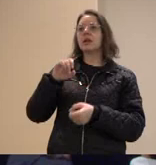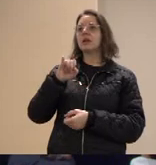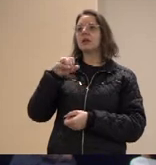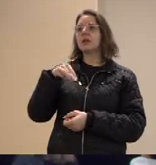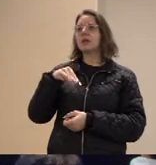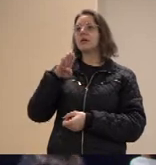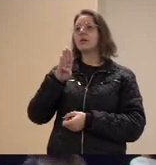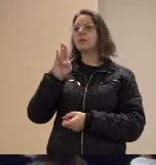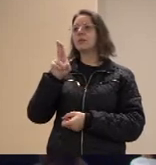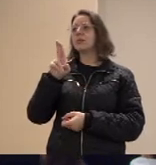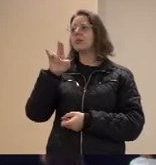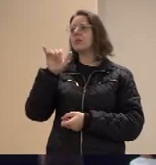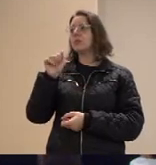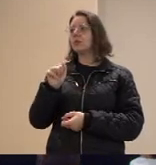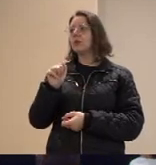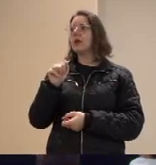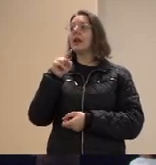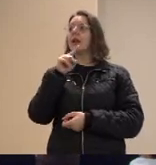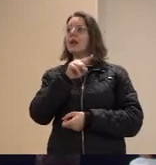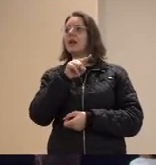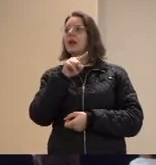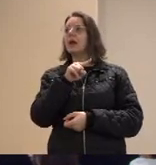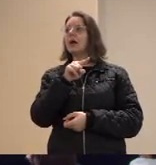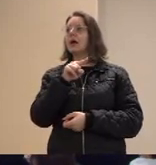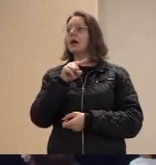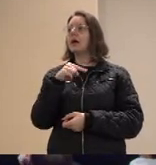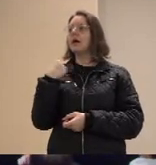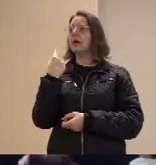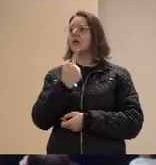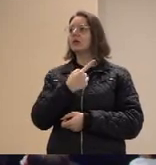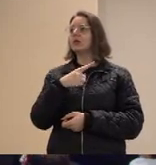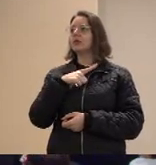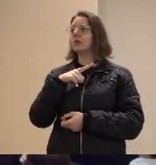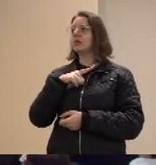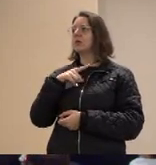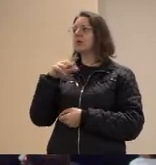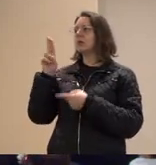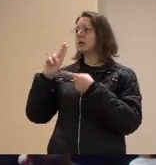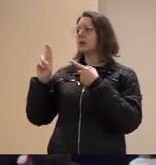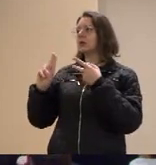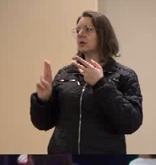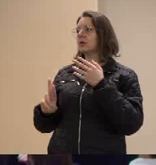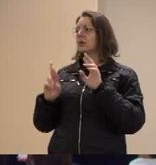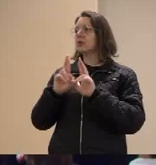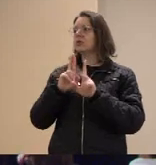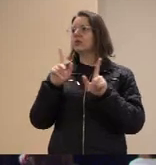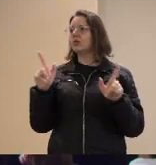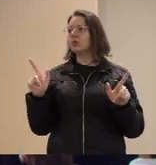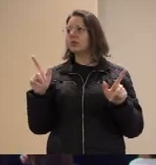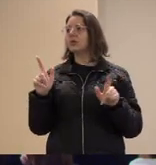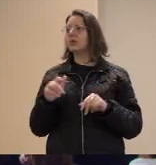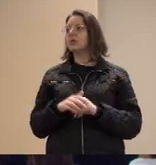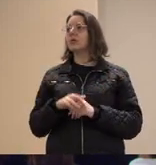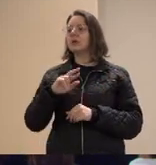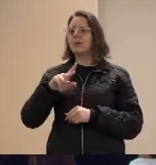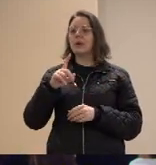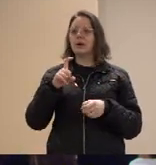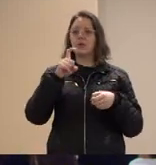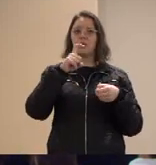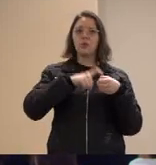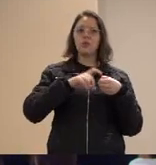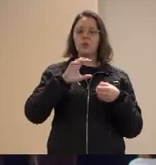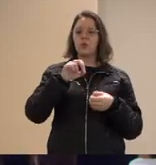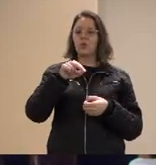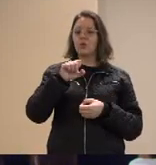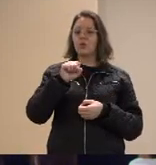em Imbuia a gente tem não é essas nomenclaturas que foram citadas aqui, não é nem consórcio e